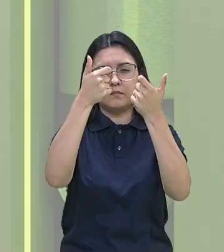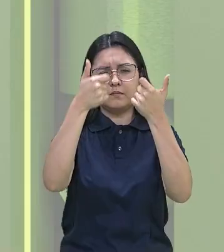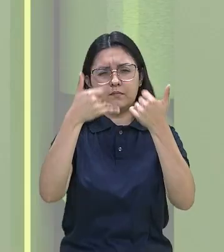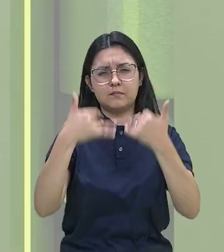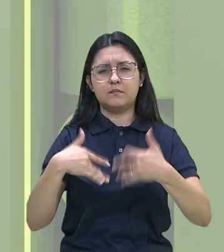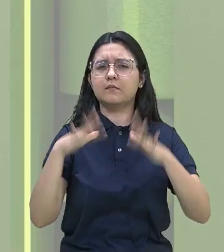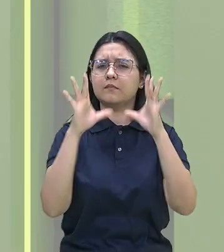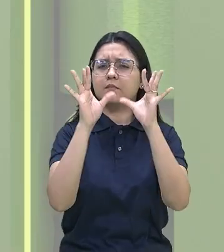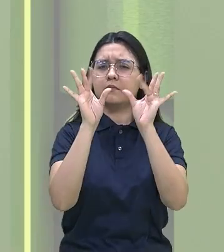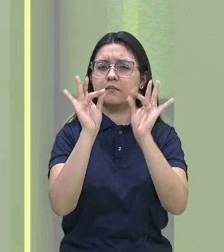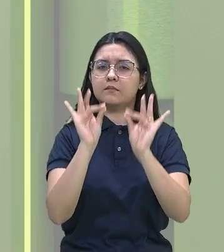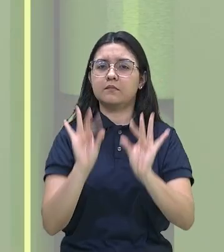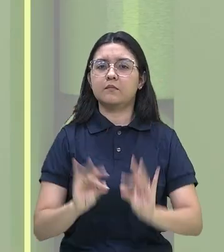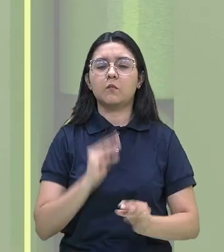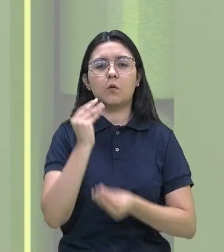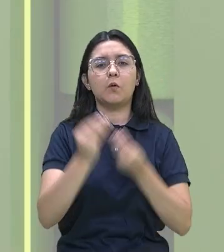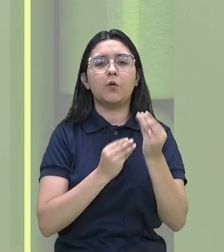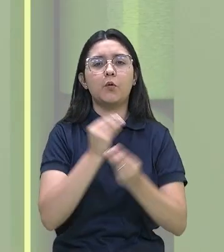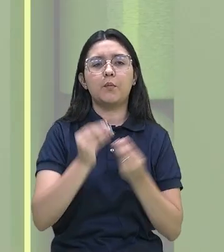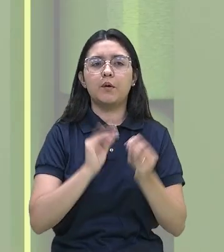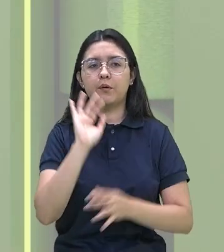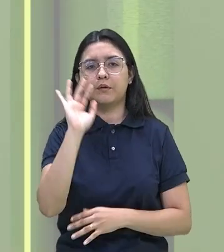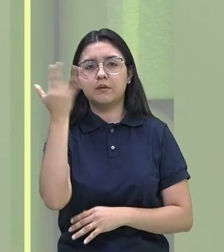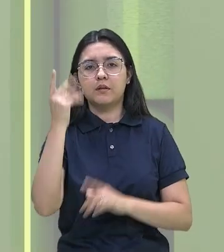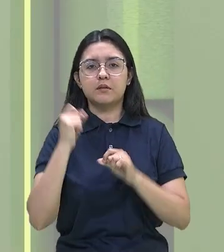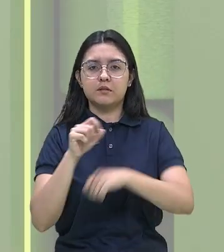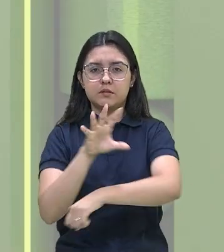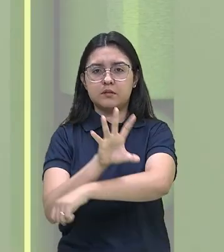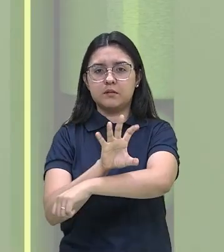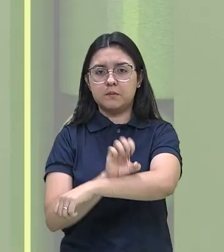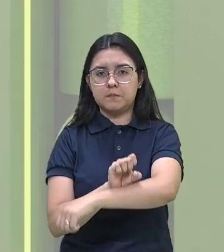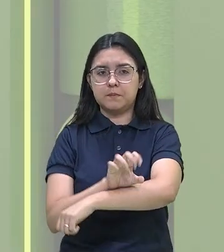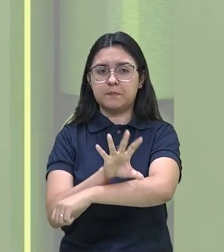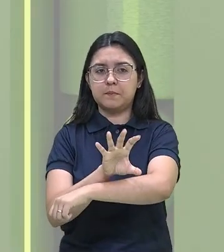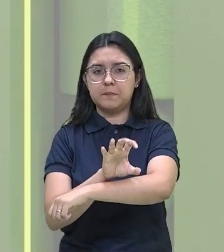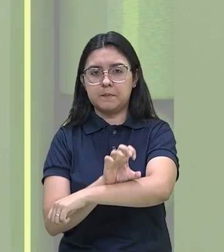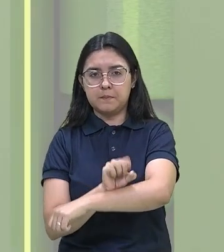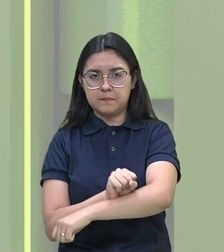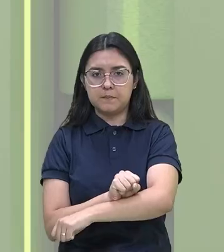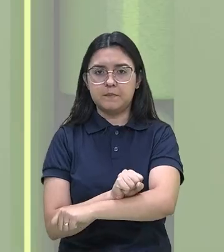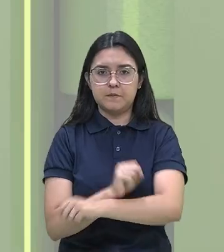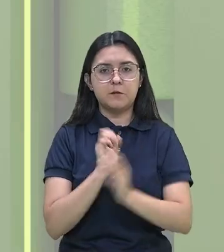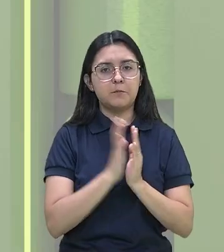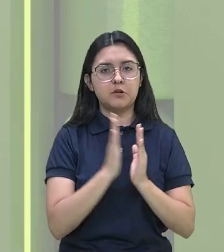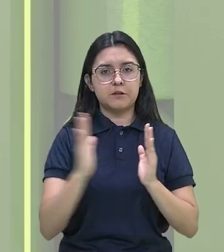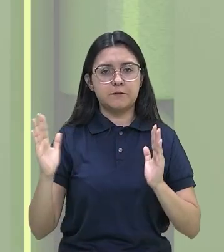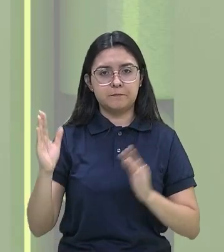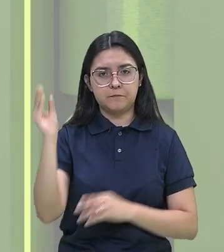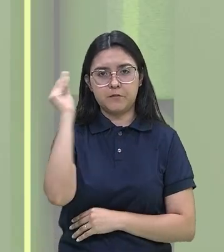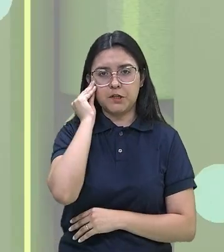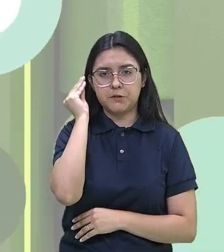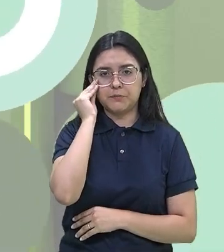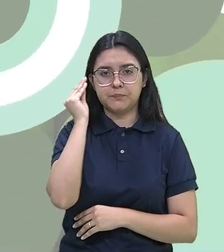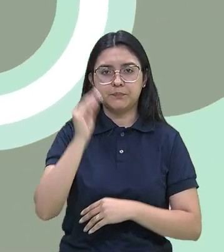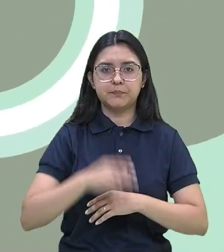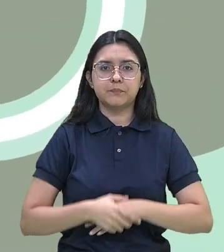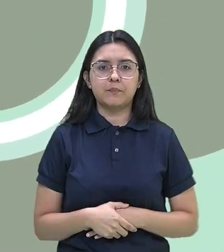mais como que acontece essa contração muscular, esse processo de contração muscular. Veja aí.